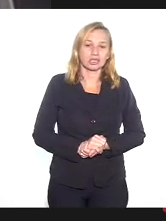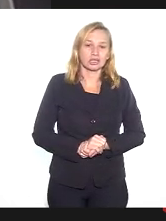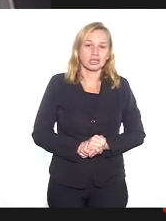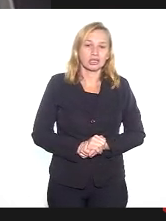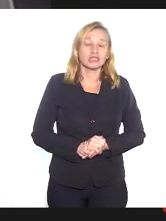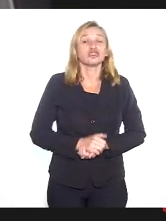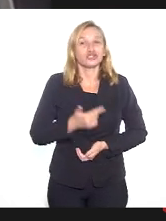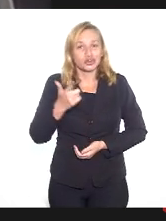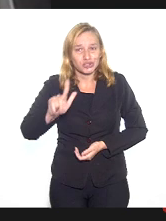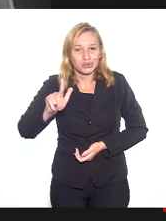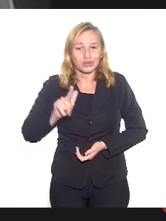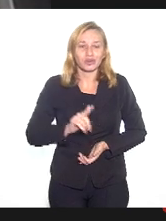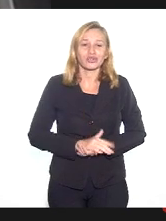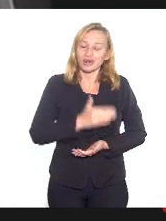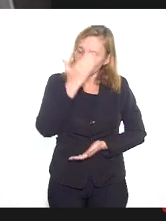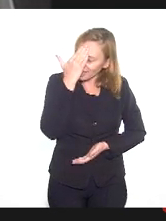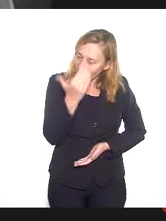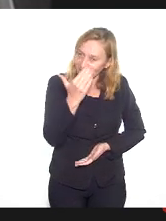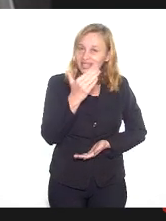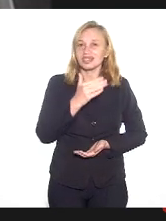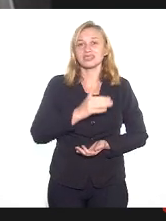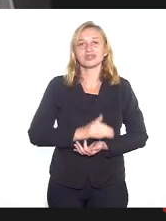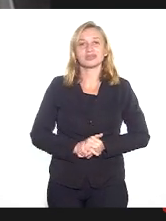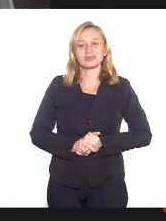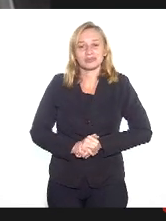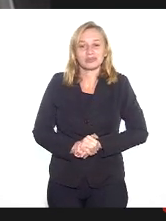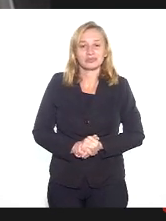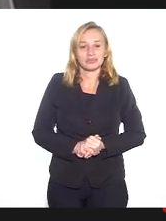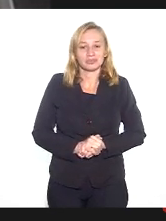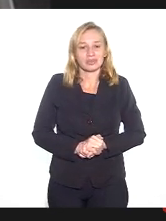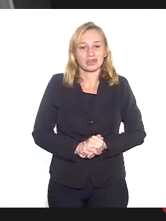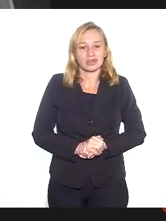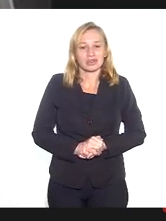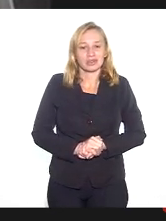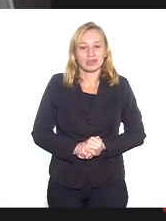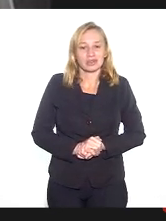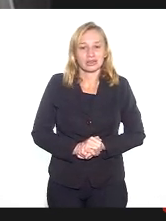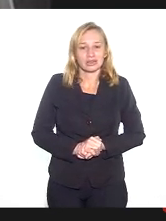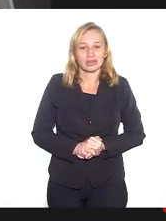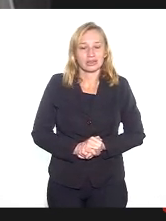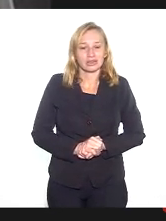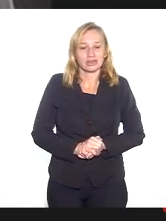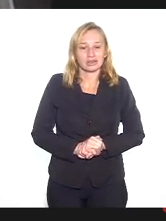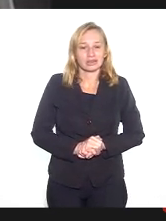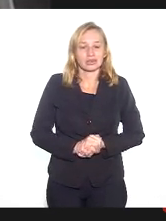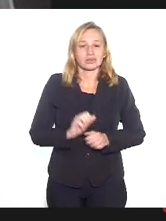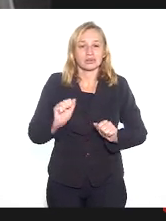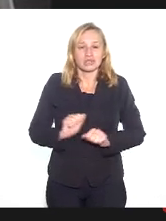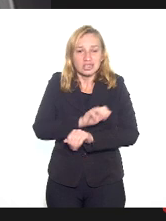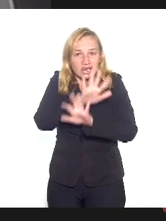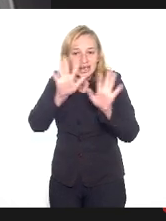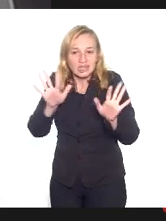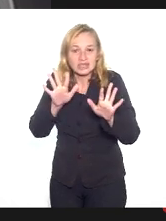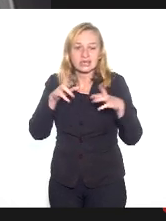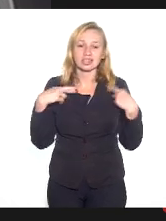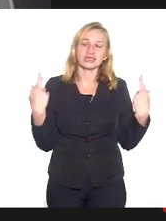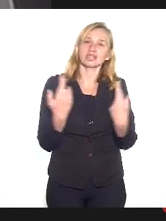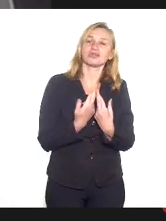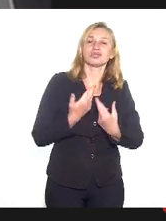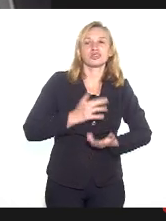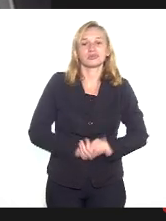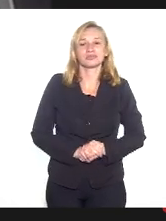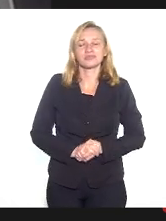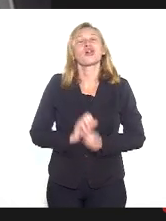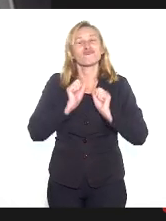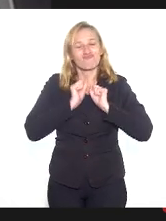mais uma vez, meus agradecimentos aí e que possa ser esclarecedora essa audiência, né?